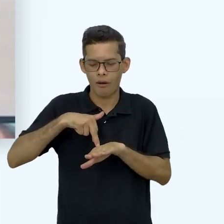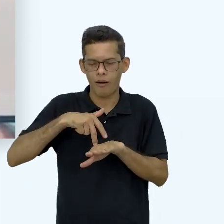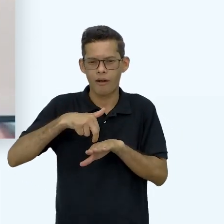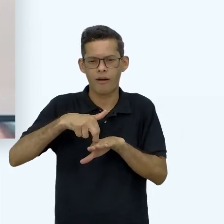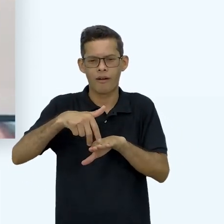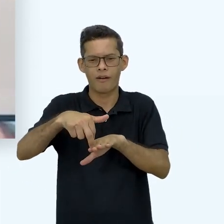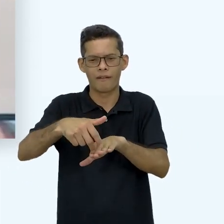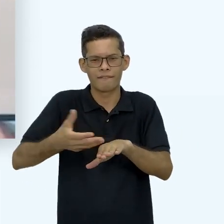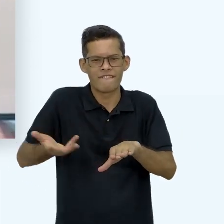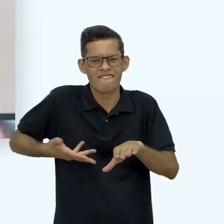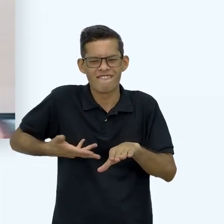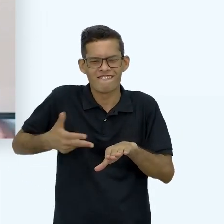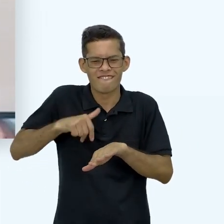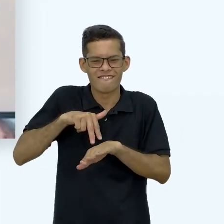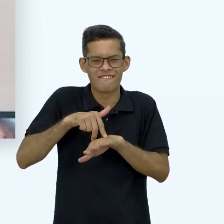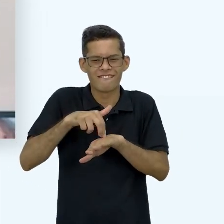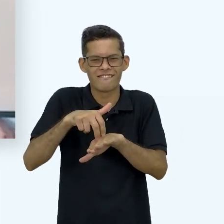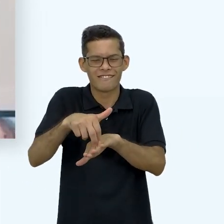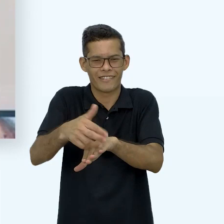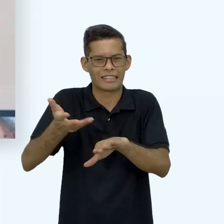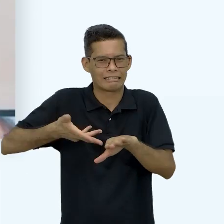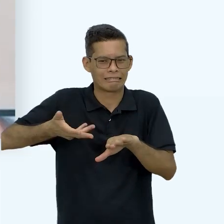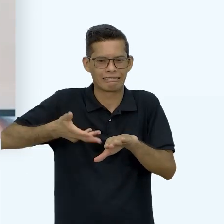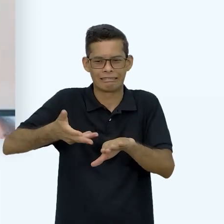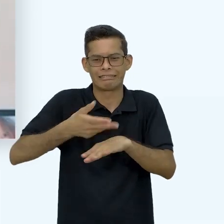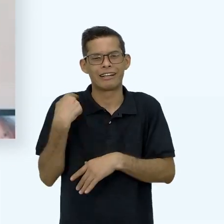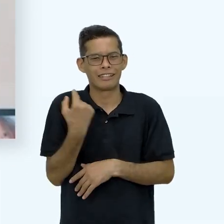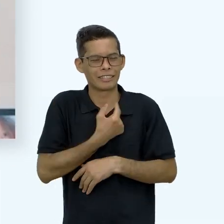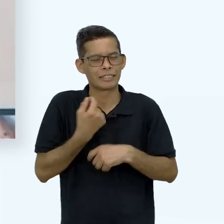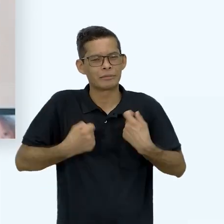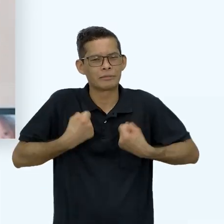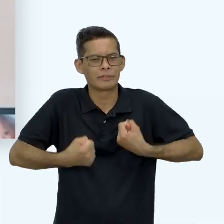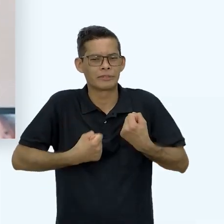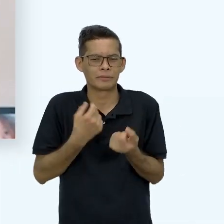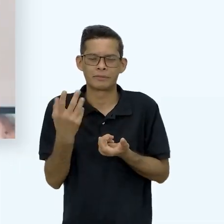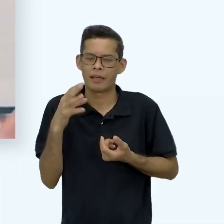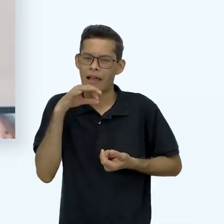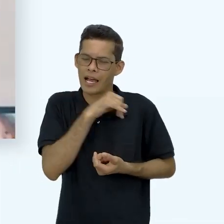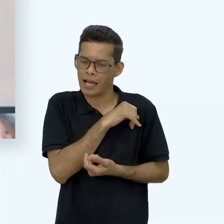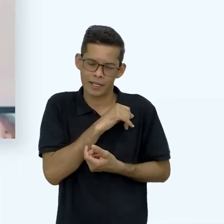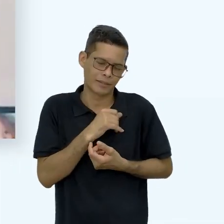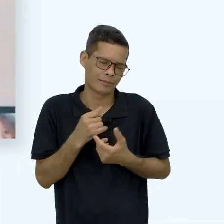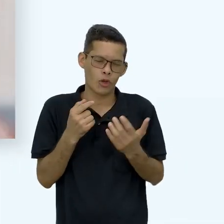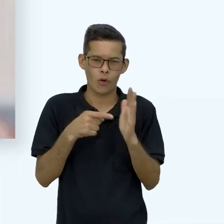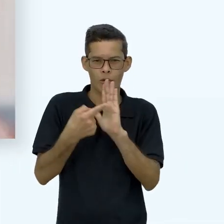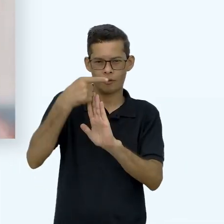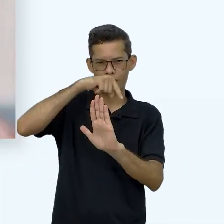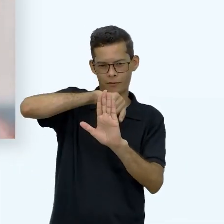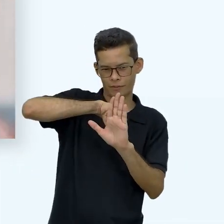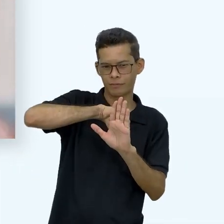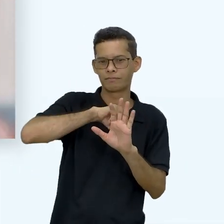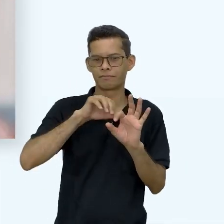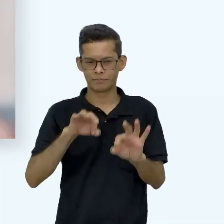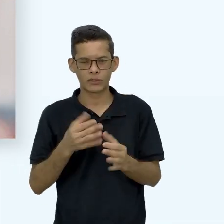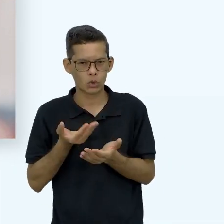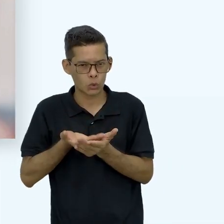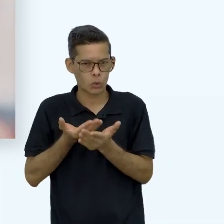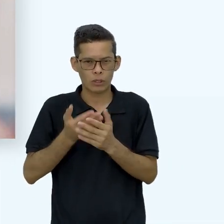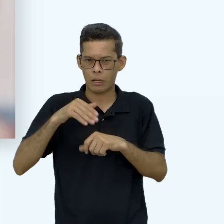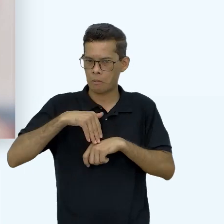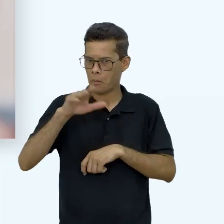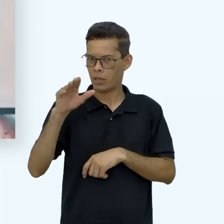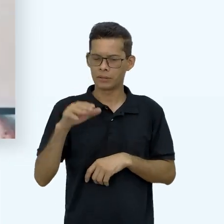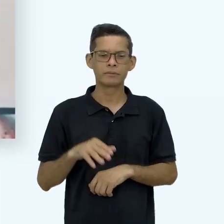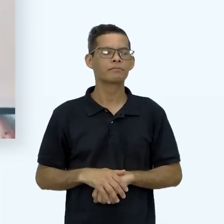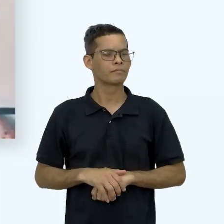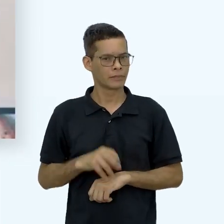para ficar no mesmo lugar, a gente está precisando correr também cada vez mais rápido, ou, olhando de uma outra forma, estudar cada vez mais. Se a gente